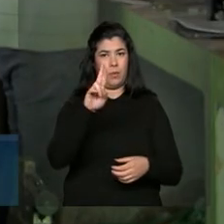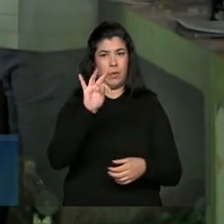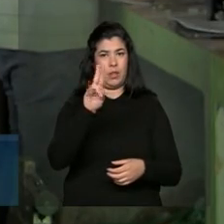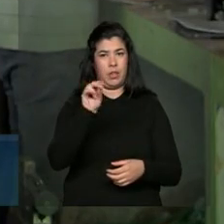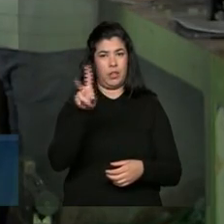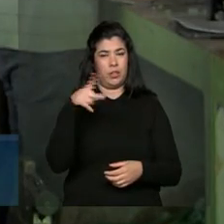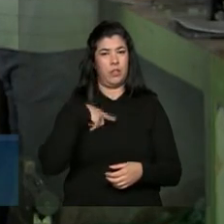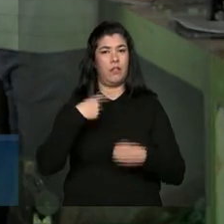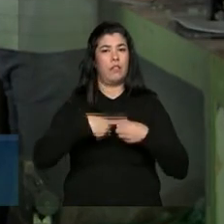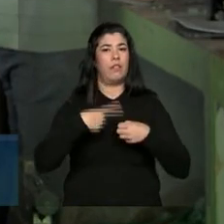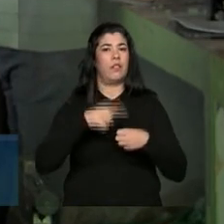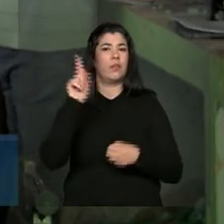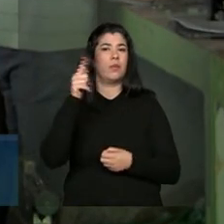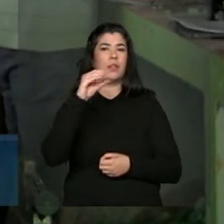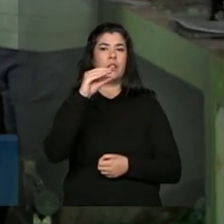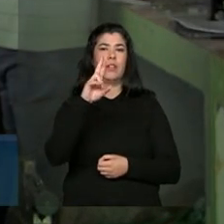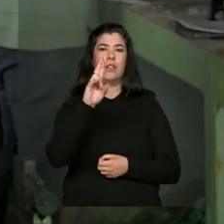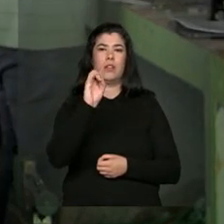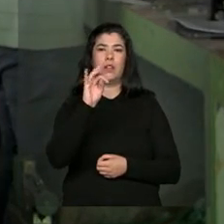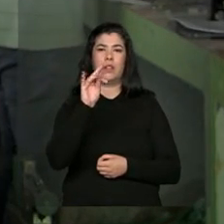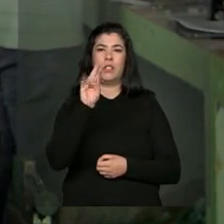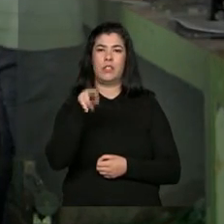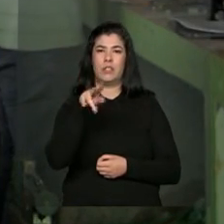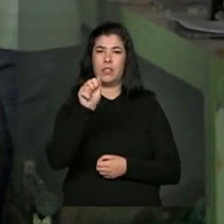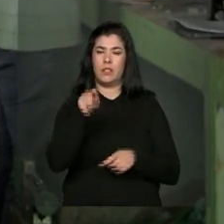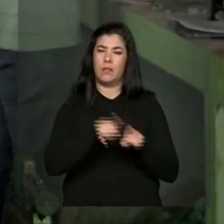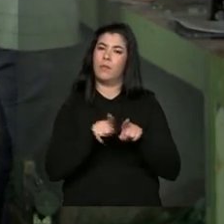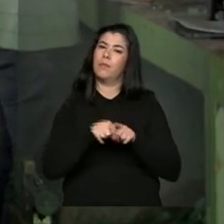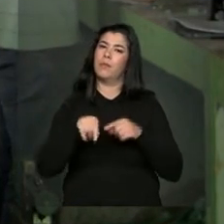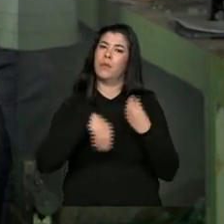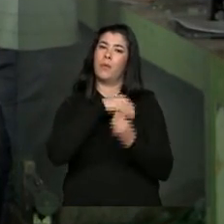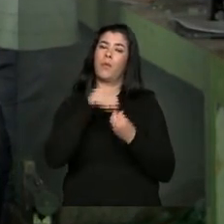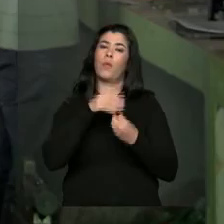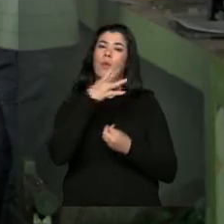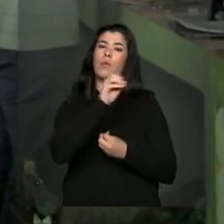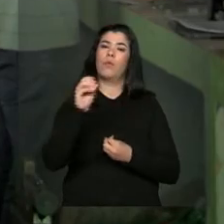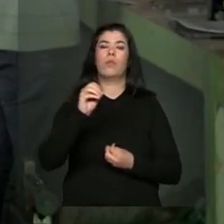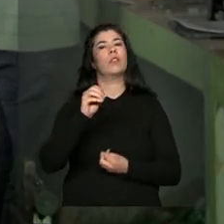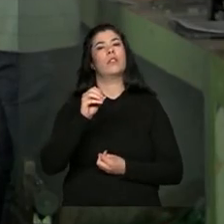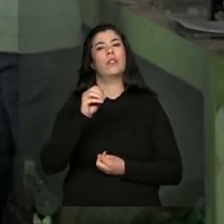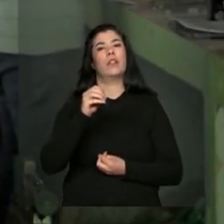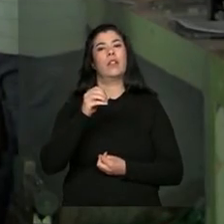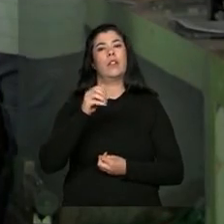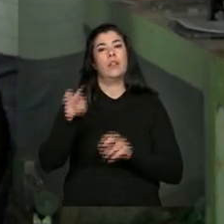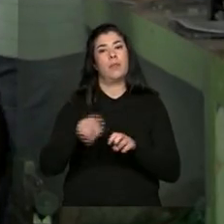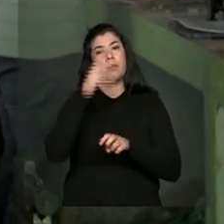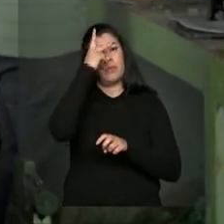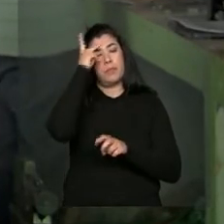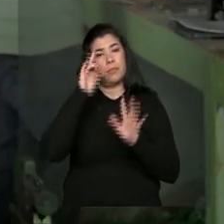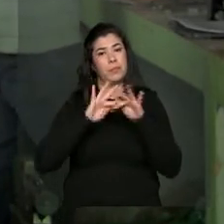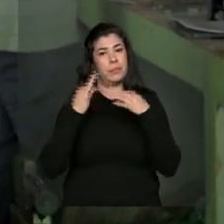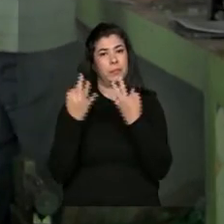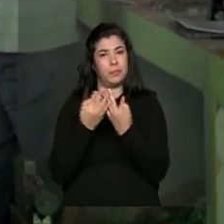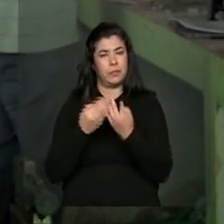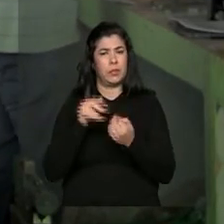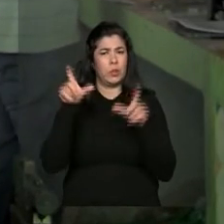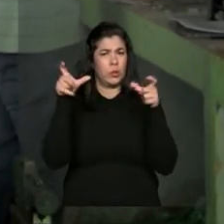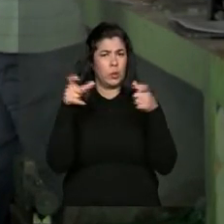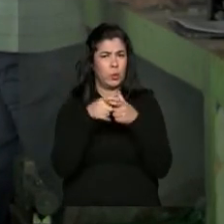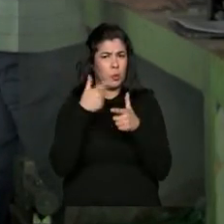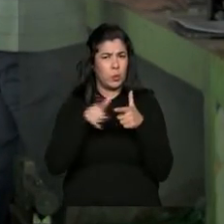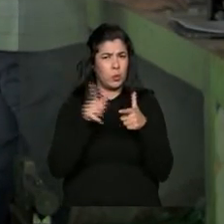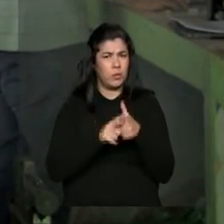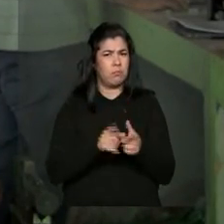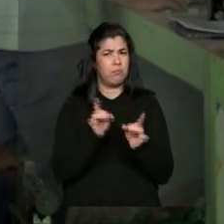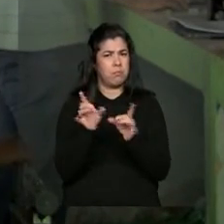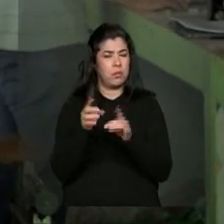de Cristalina envolve mais de 480 agricultores familiares. Para eles, menos burocracia também